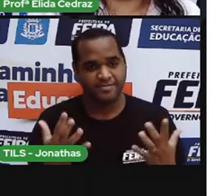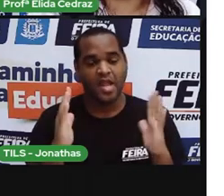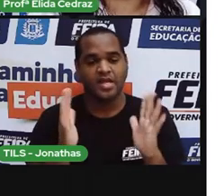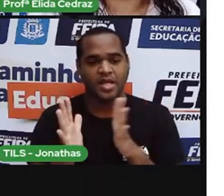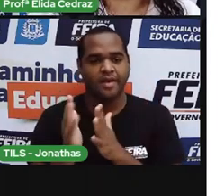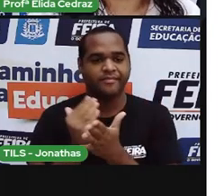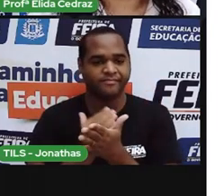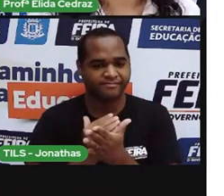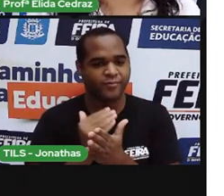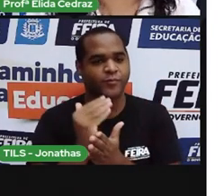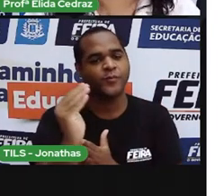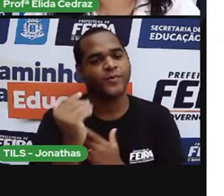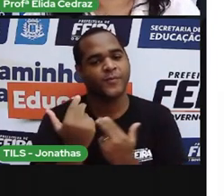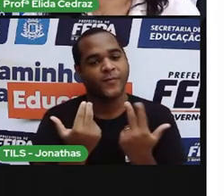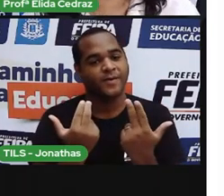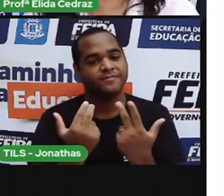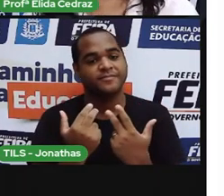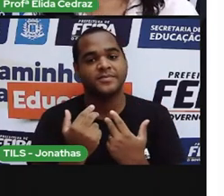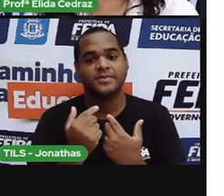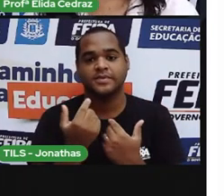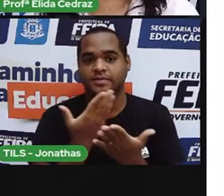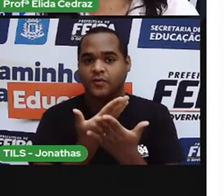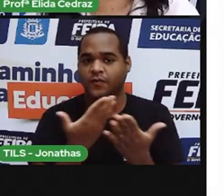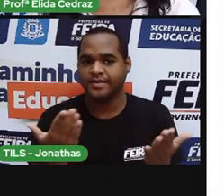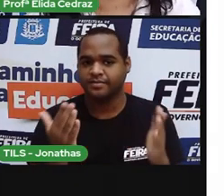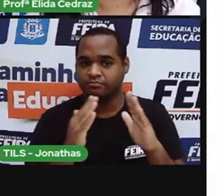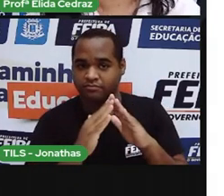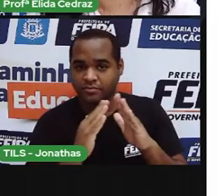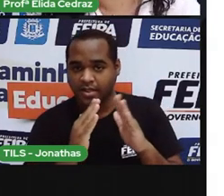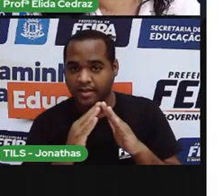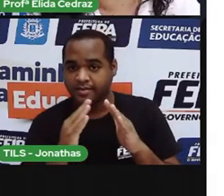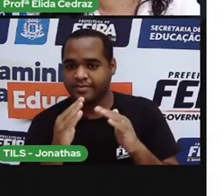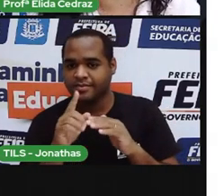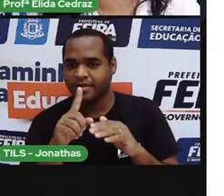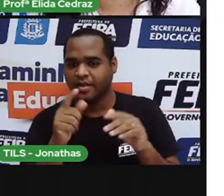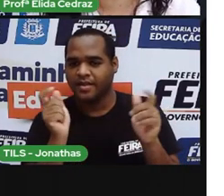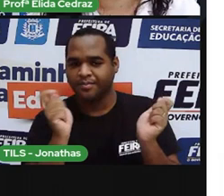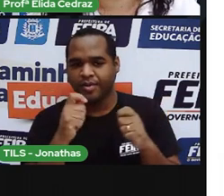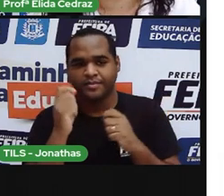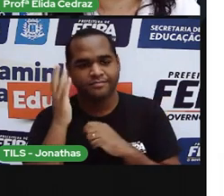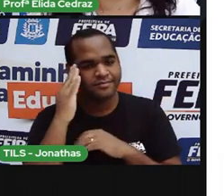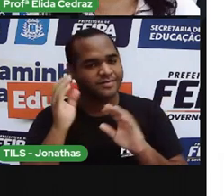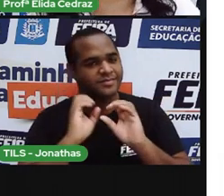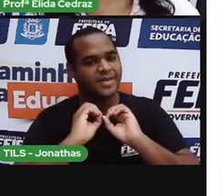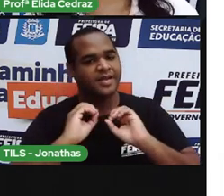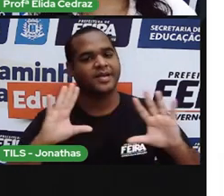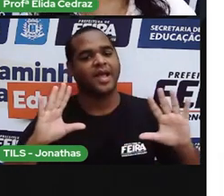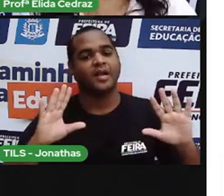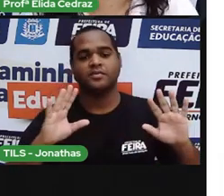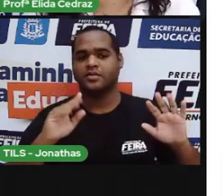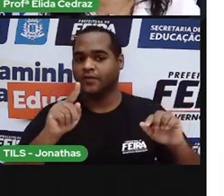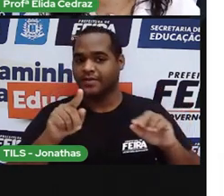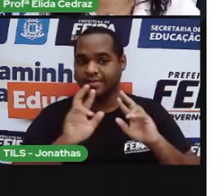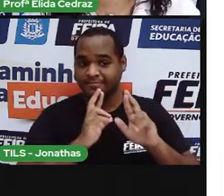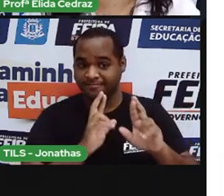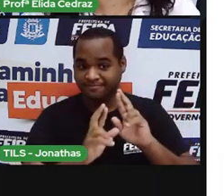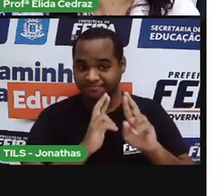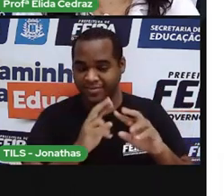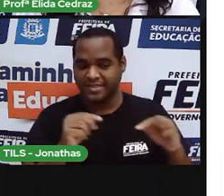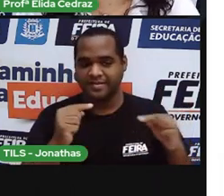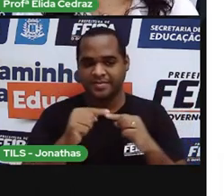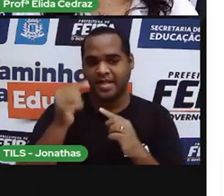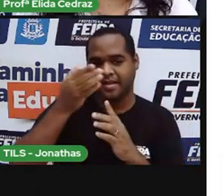desse jeito, para que vocês aí em casa possam entender que sem o